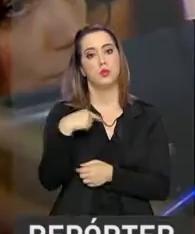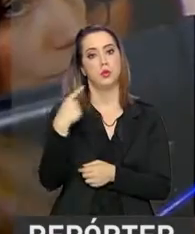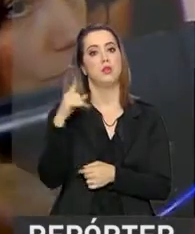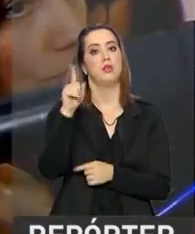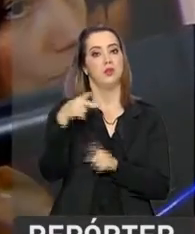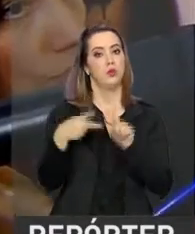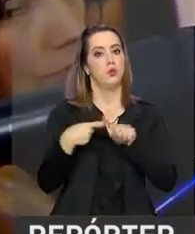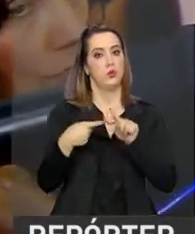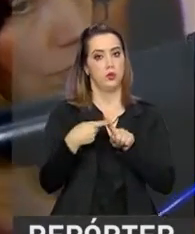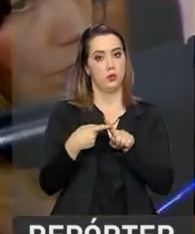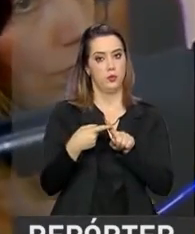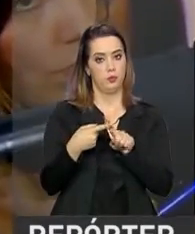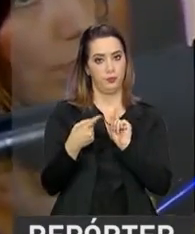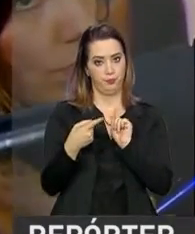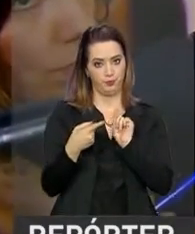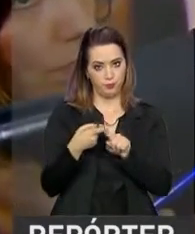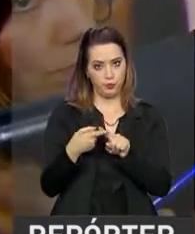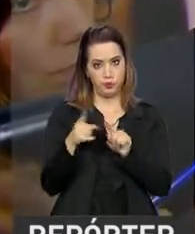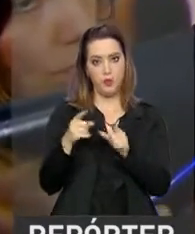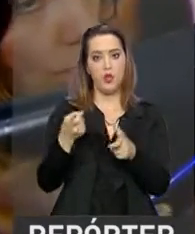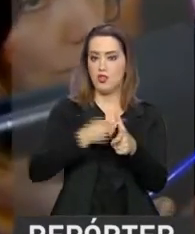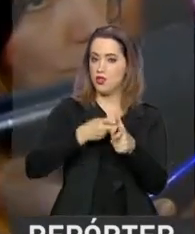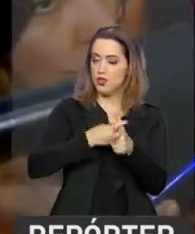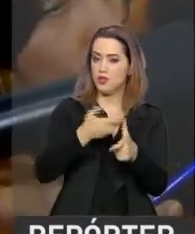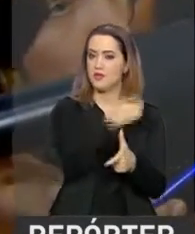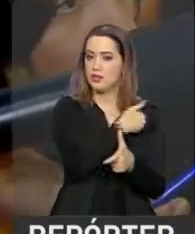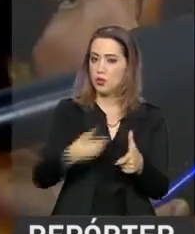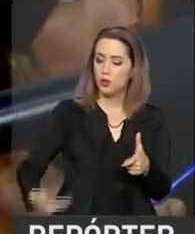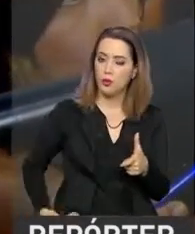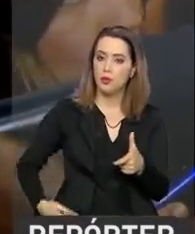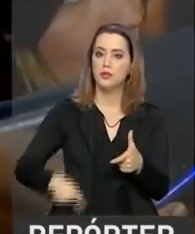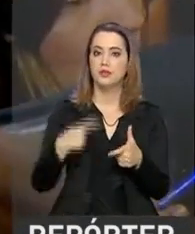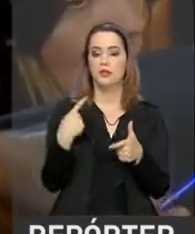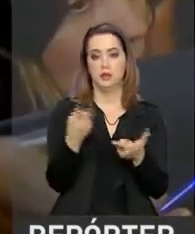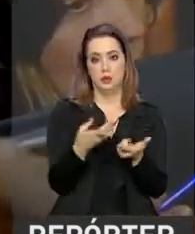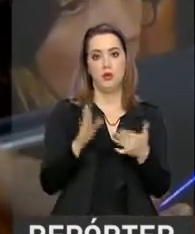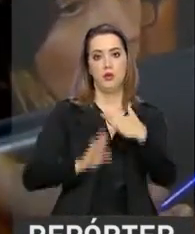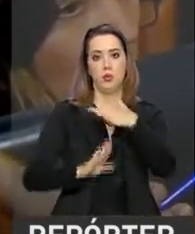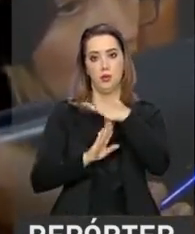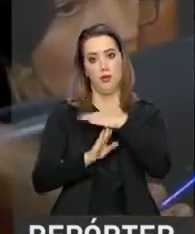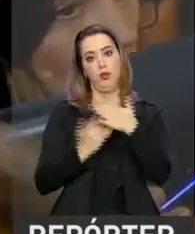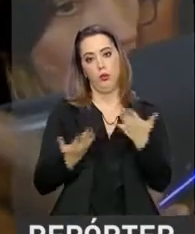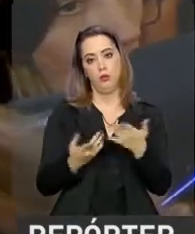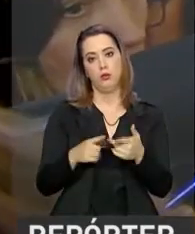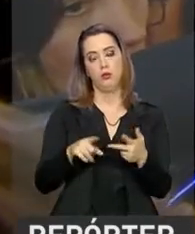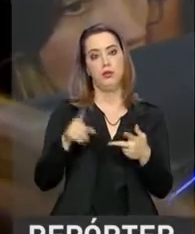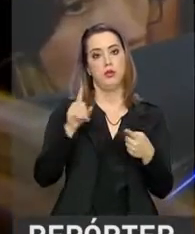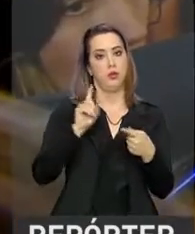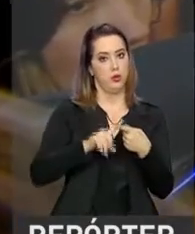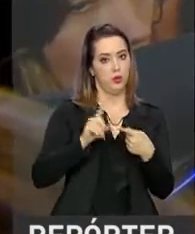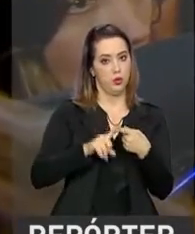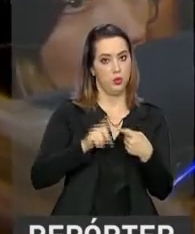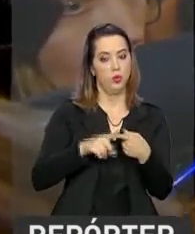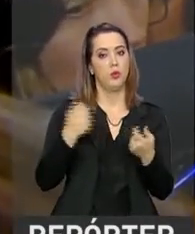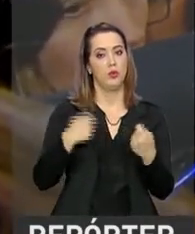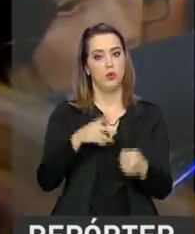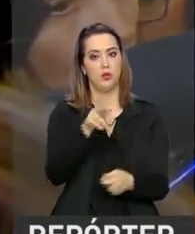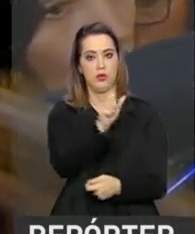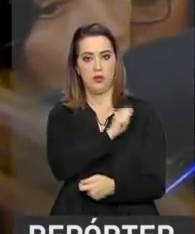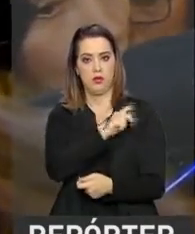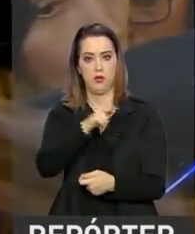que sejam enfrentadas. Um, a questão da dívida pública, daí por quê? O teto. E dois, a reforma da Previdência. Caso contrário,